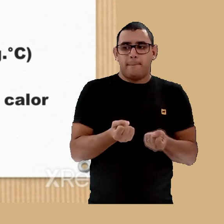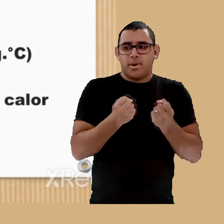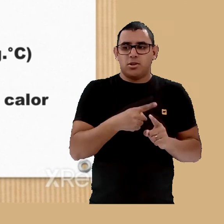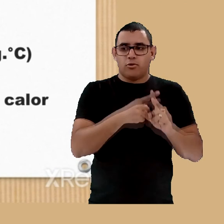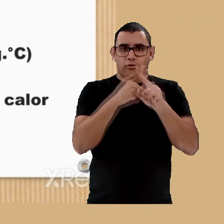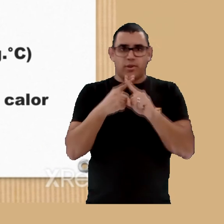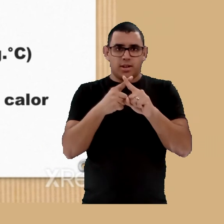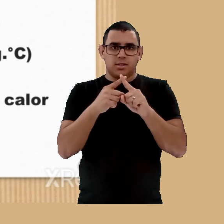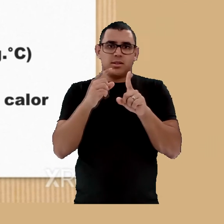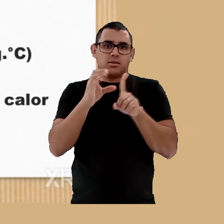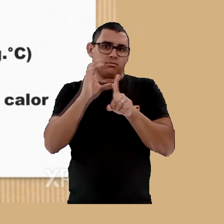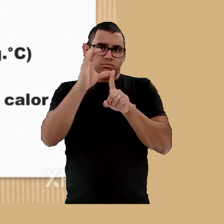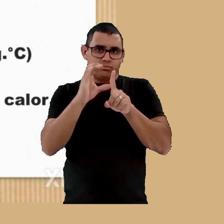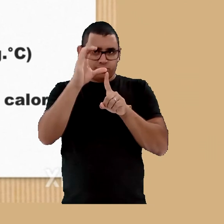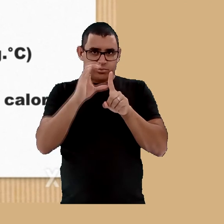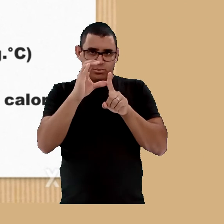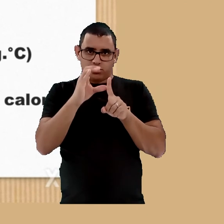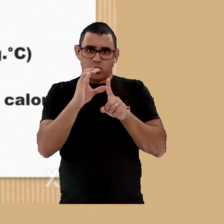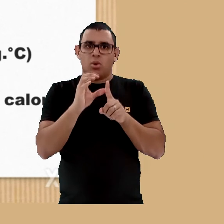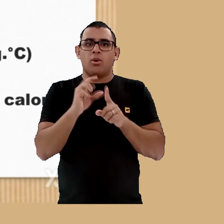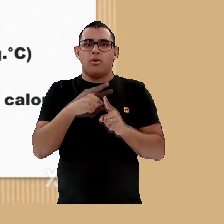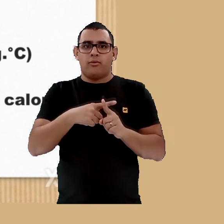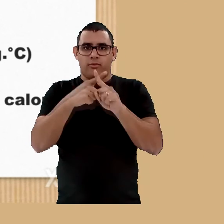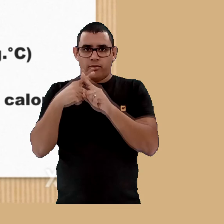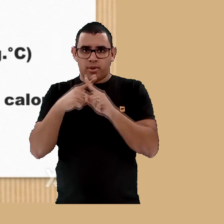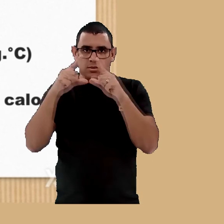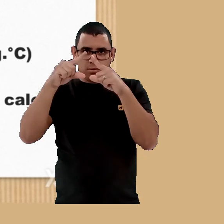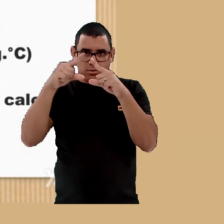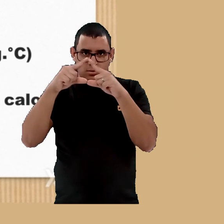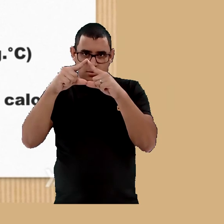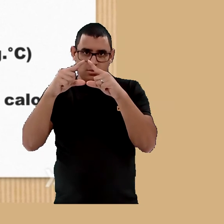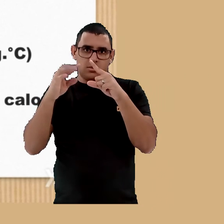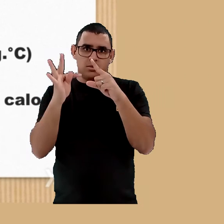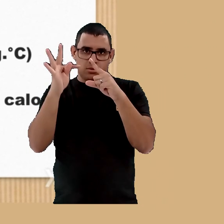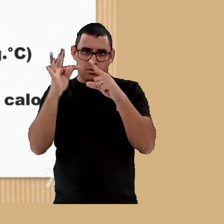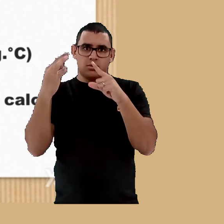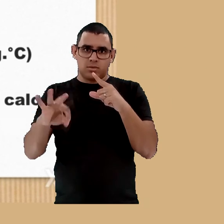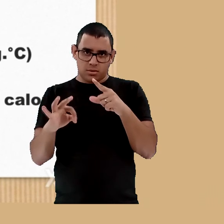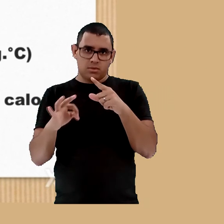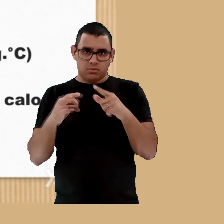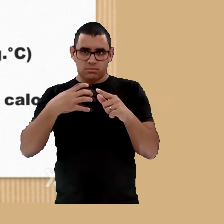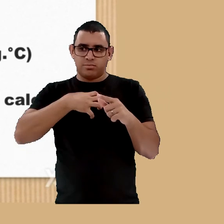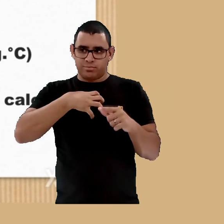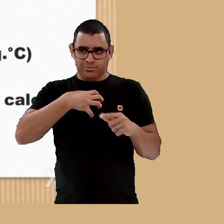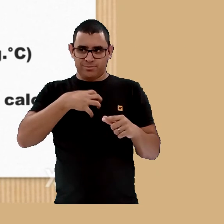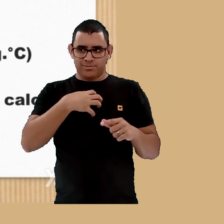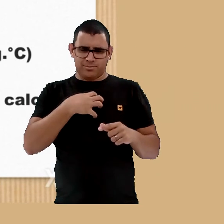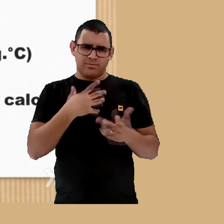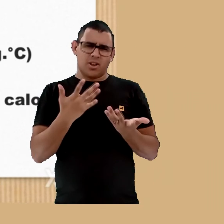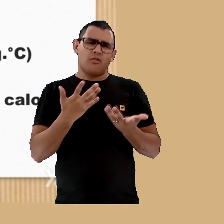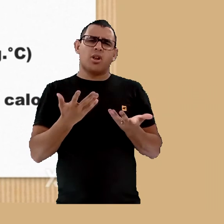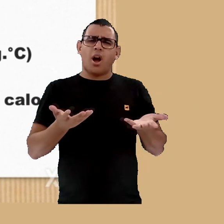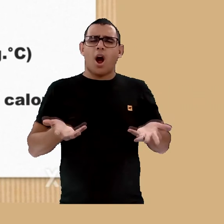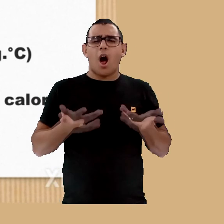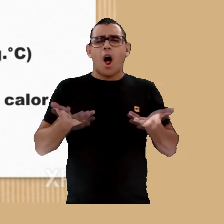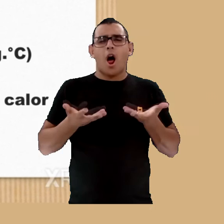específico, multiplicado por variação de temperatura. Calor sensível. Calor sensível, nós vamos lembrar que